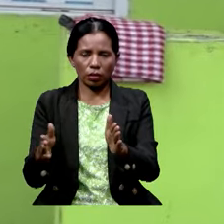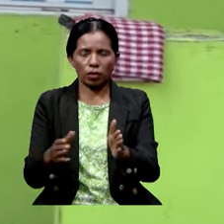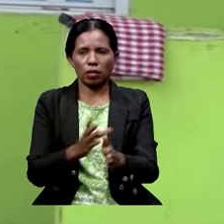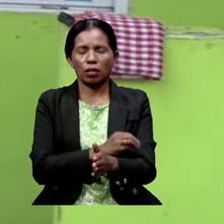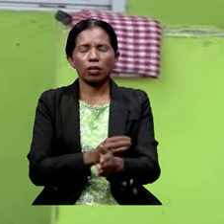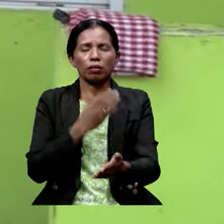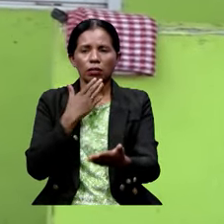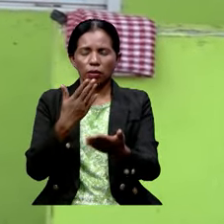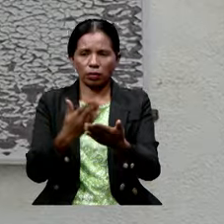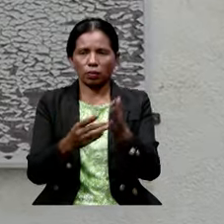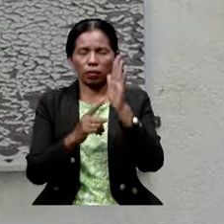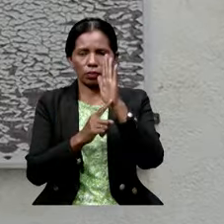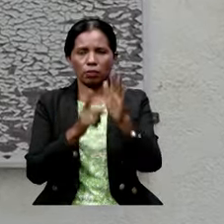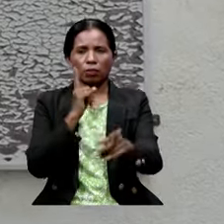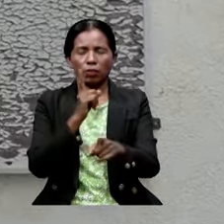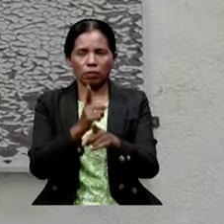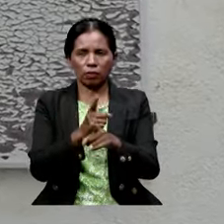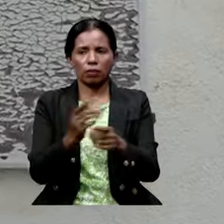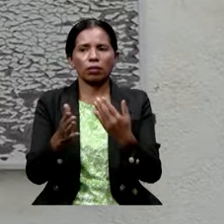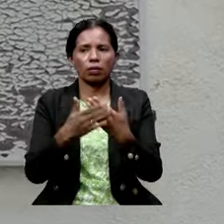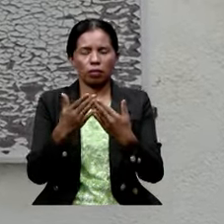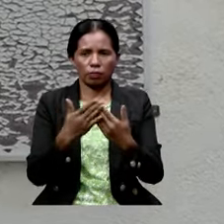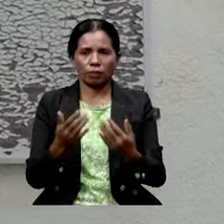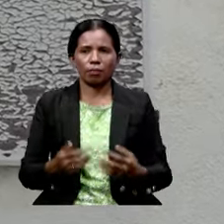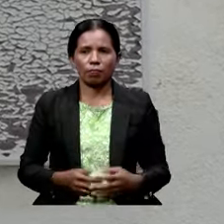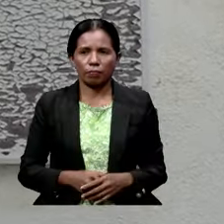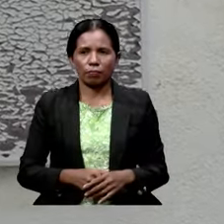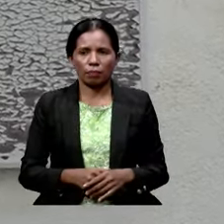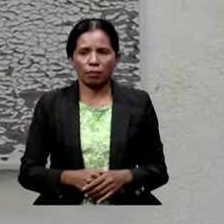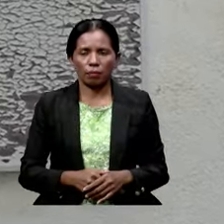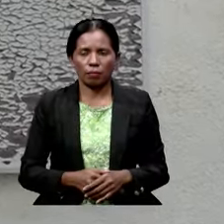pressivo, transparente, no simples liutan. Luciano Ambral, Alerito Ximenez, GMN.